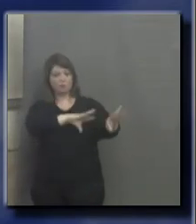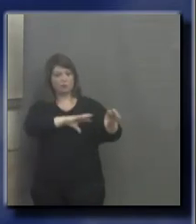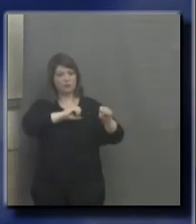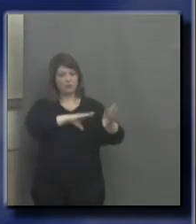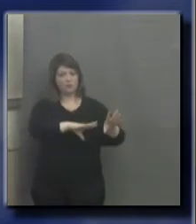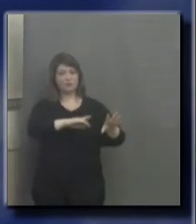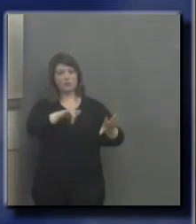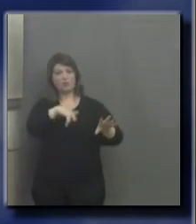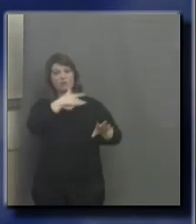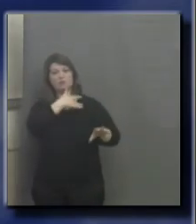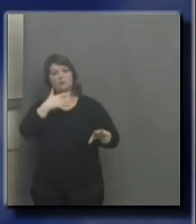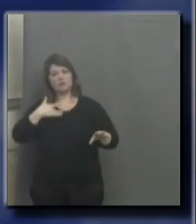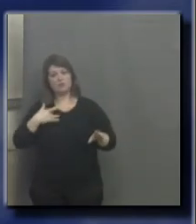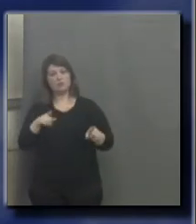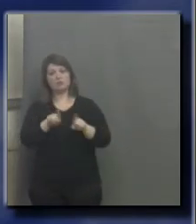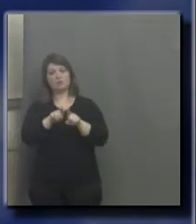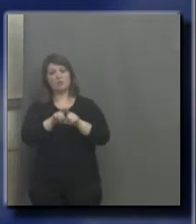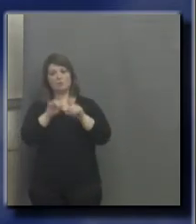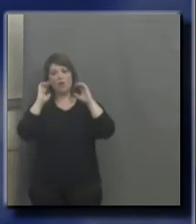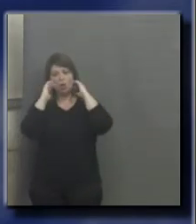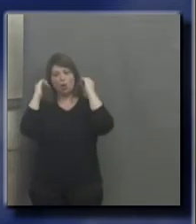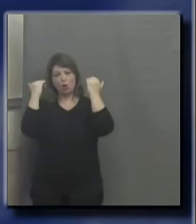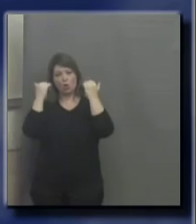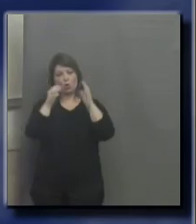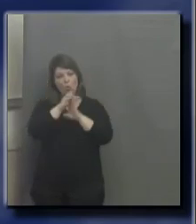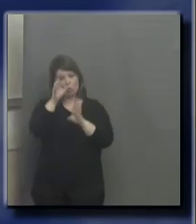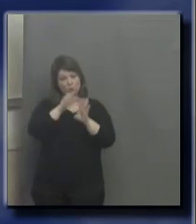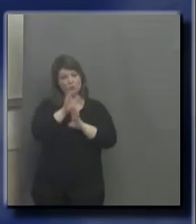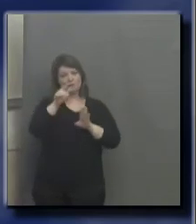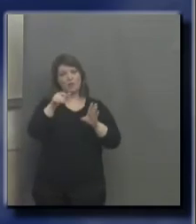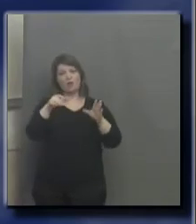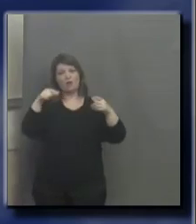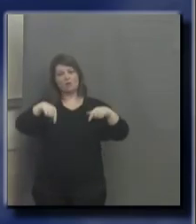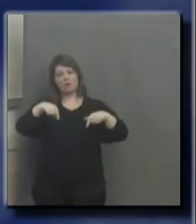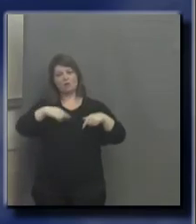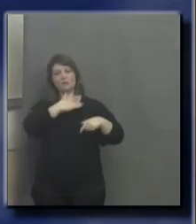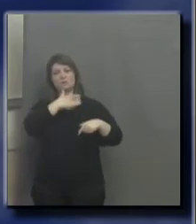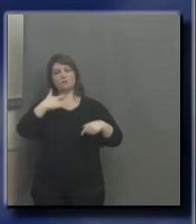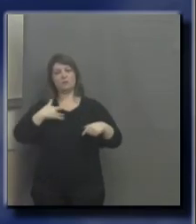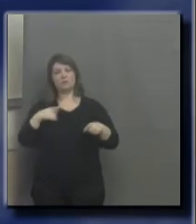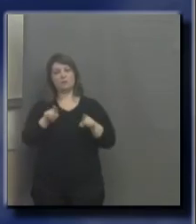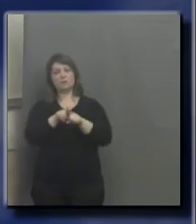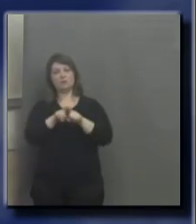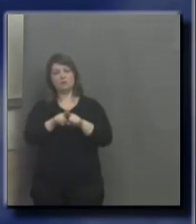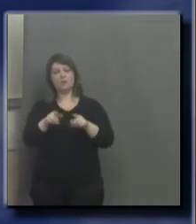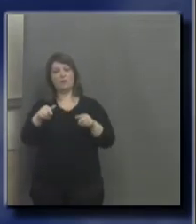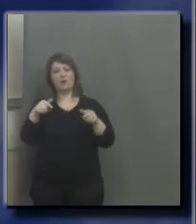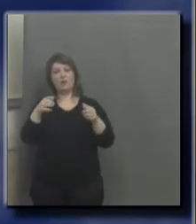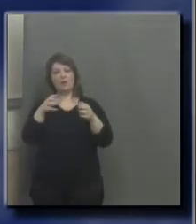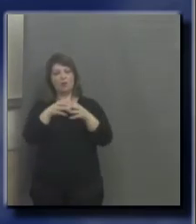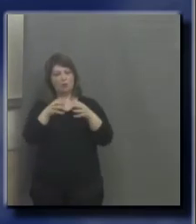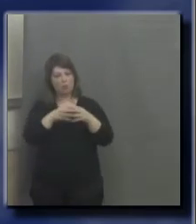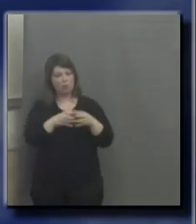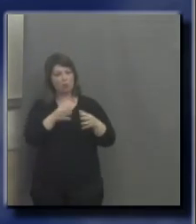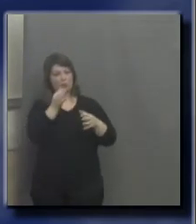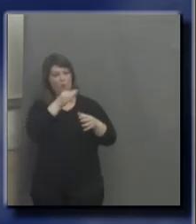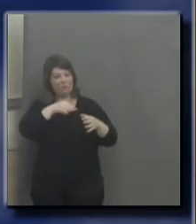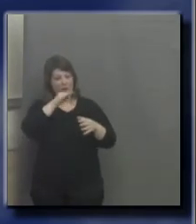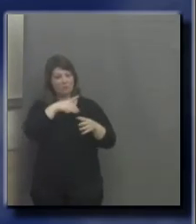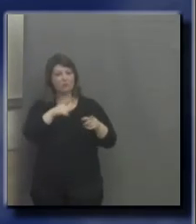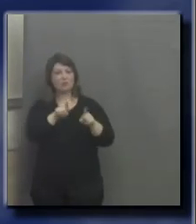da saúde, pelos conselhos de todas as profissões da saúde, pelas entidades estudantis, pelas